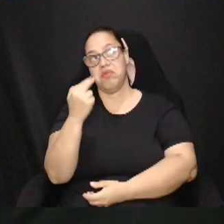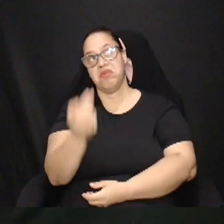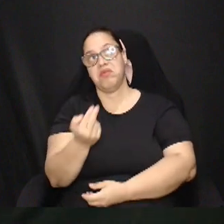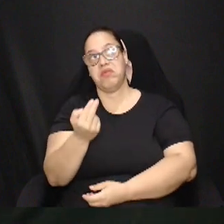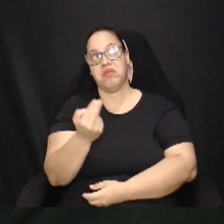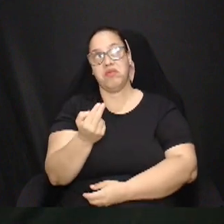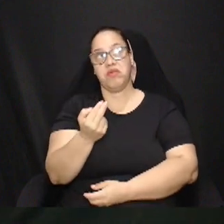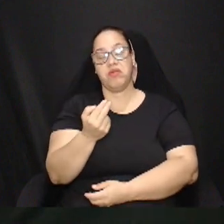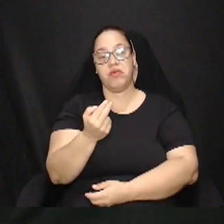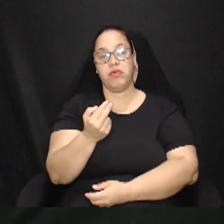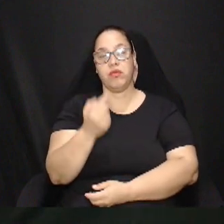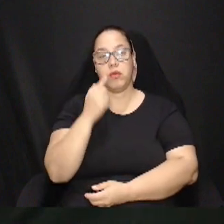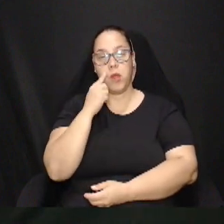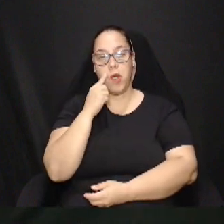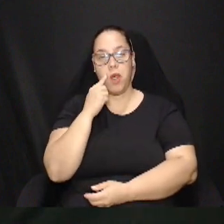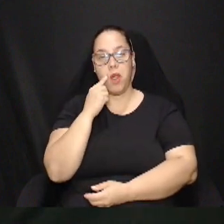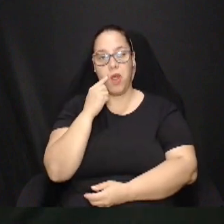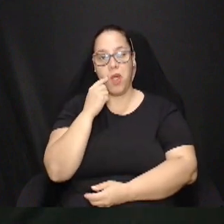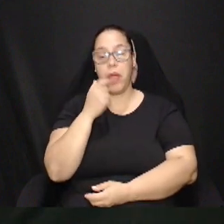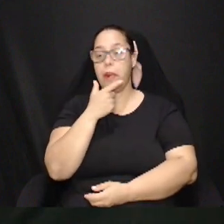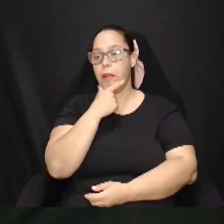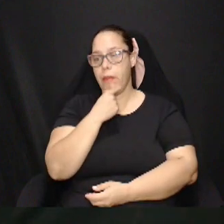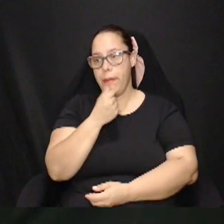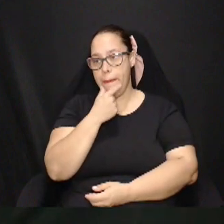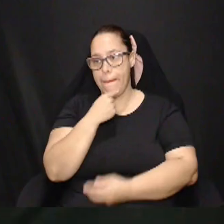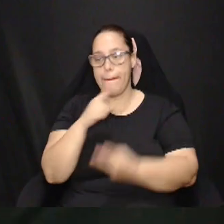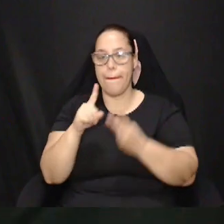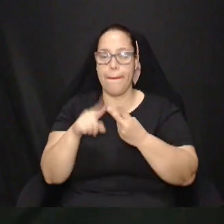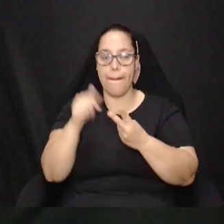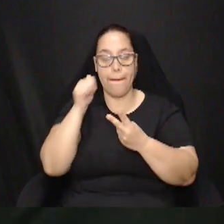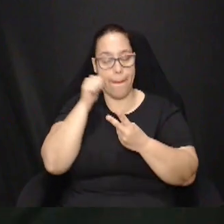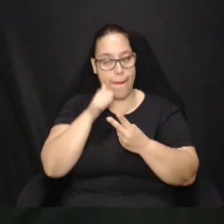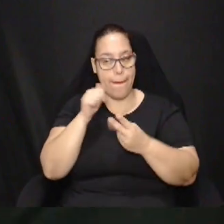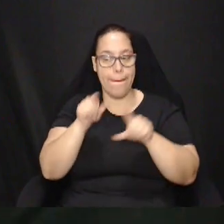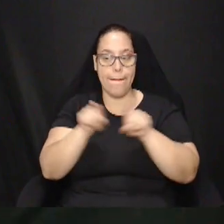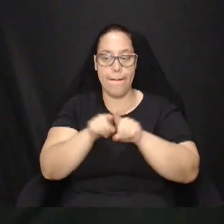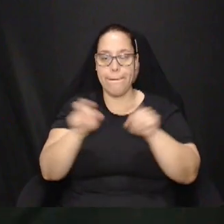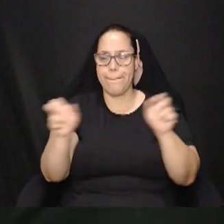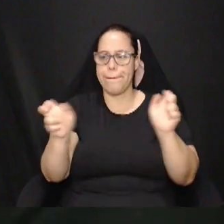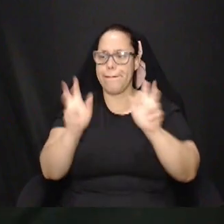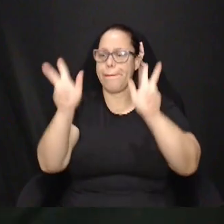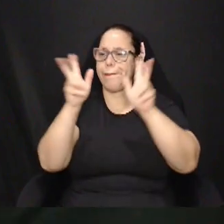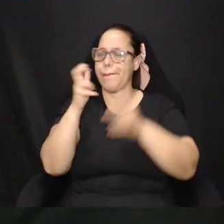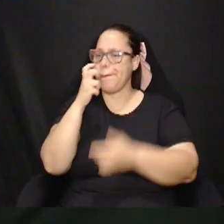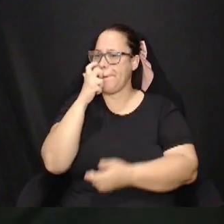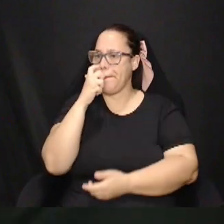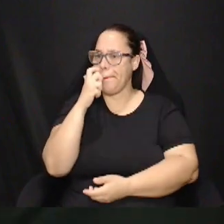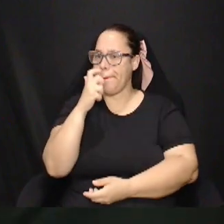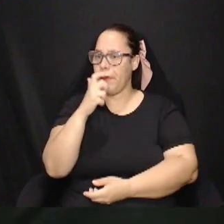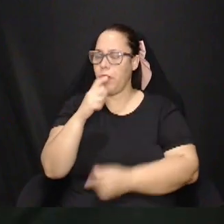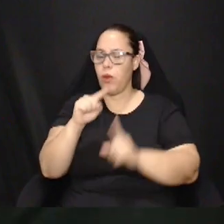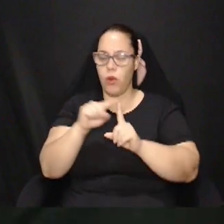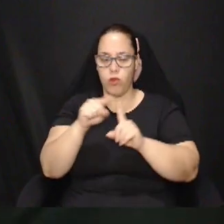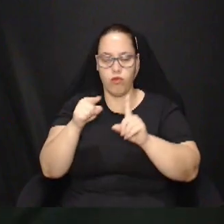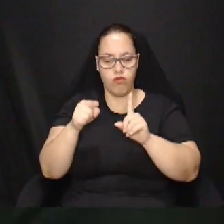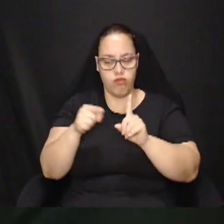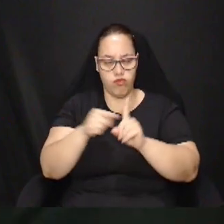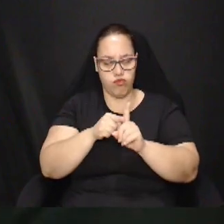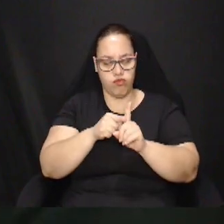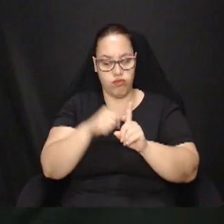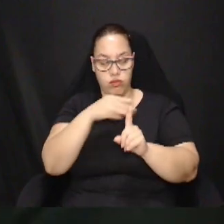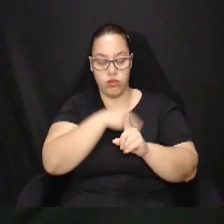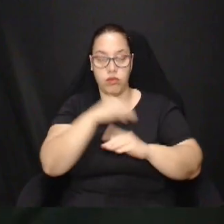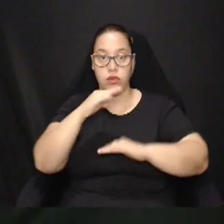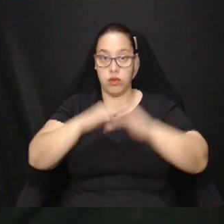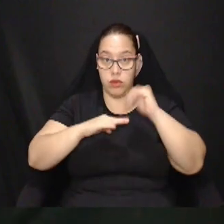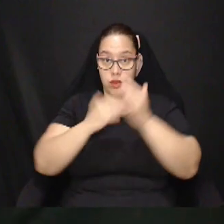são as causas tanto masculina quanto femininas. E chama atenção para a importância da saúde reprodutiva e dos tratamentos